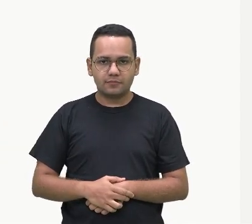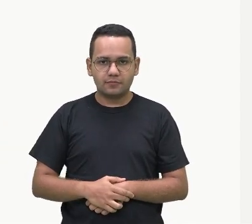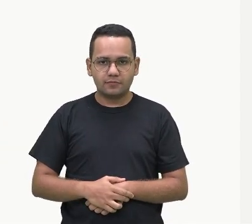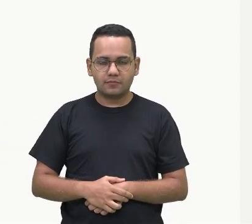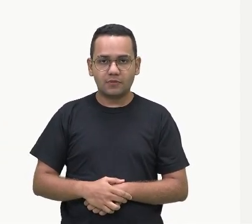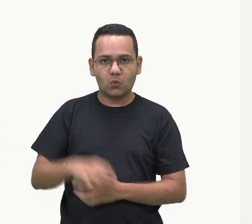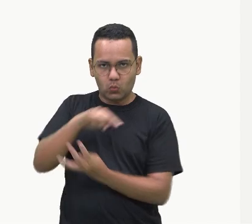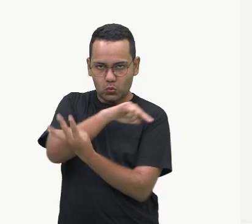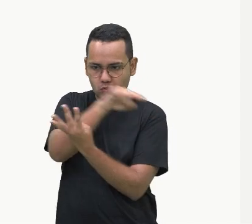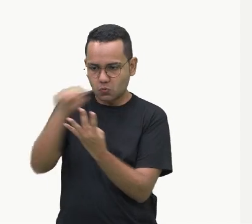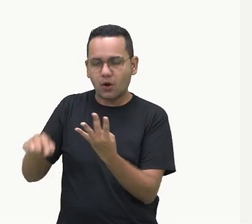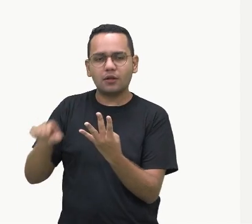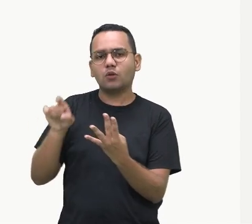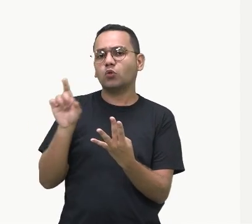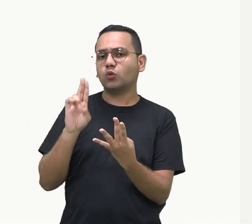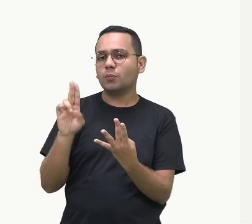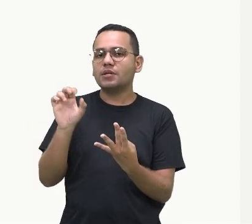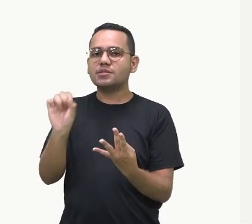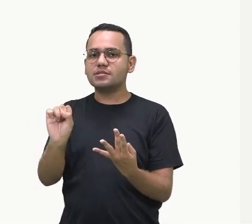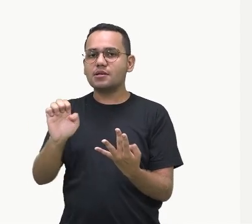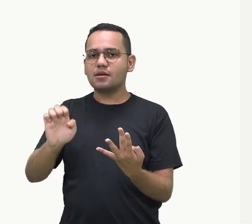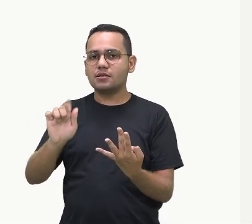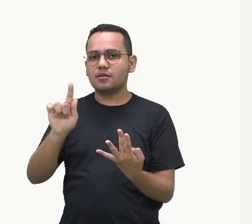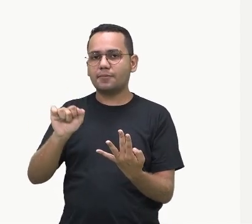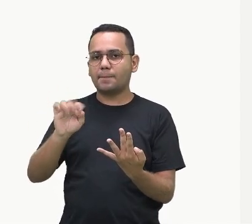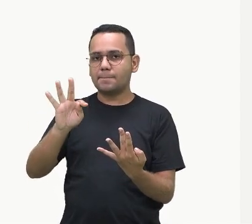e o nosso segmento NP,